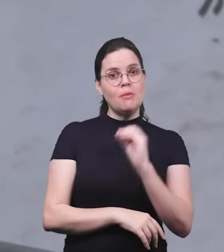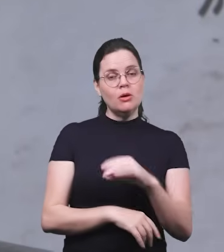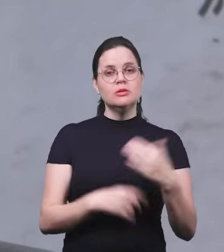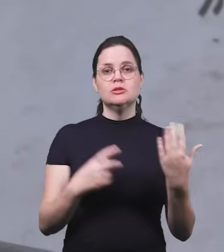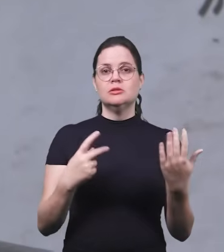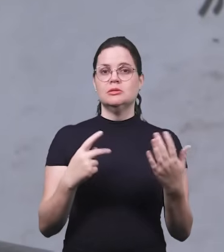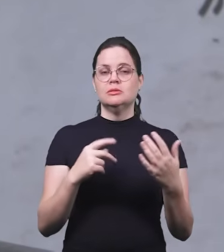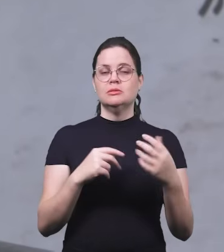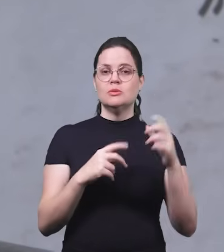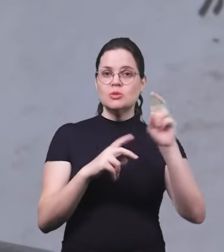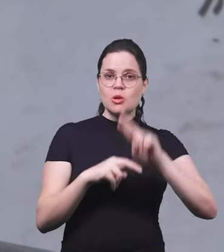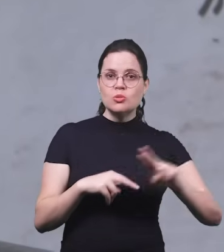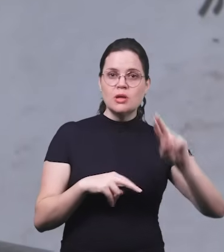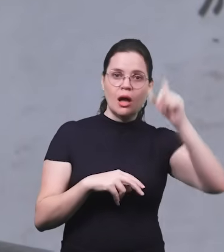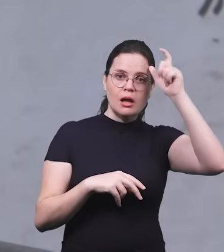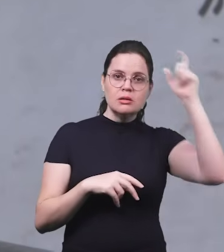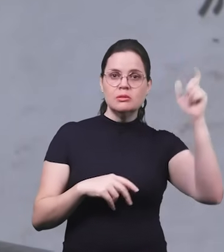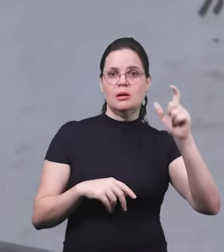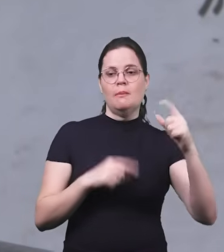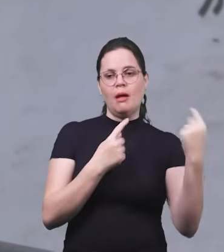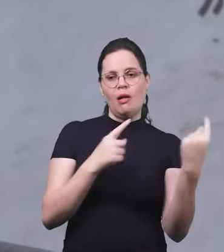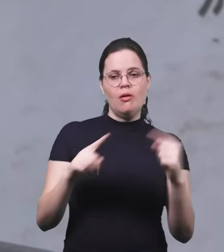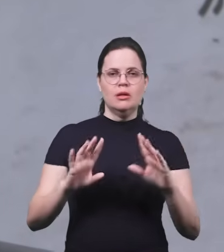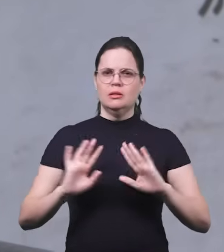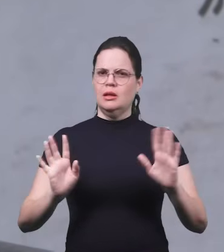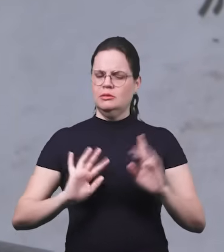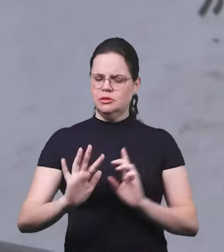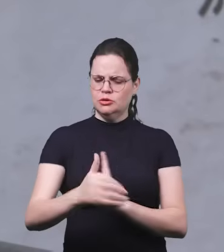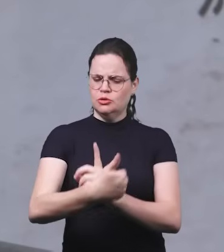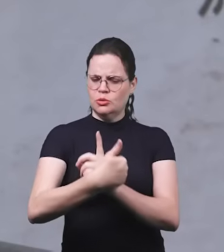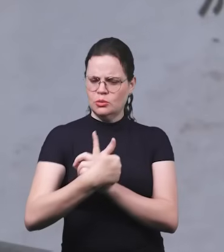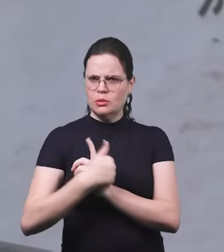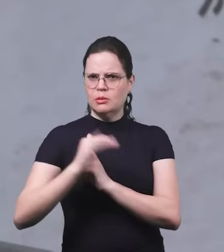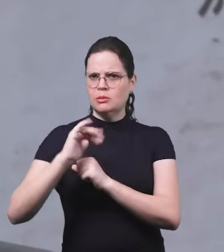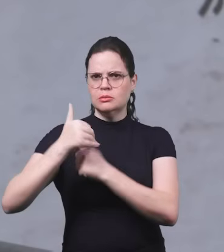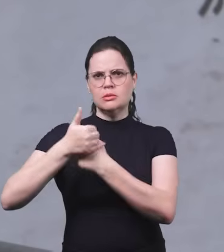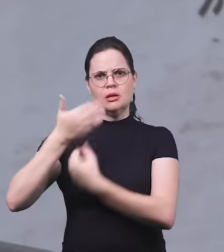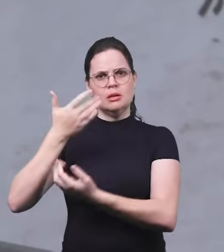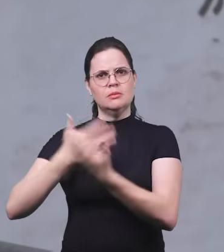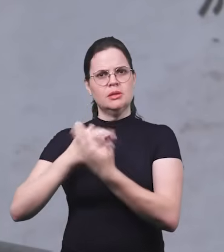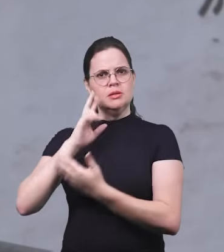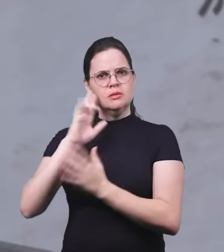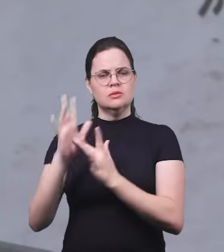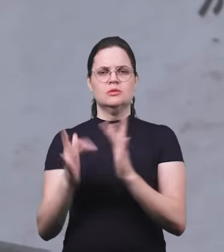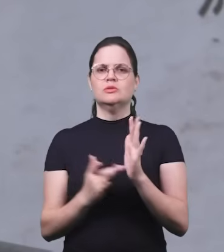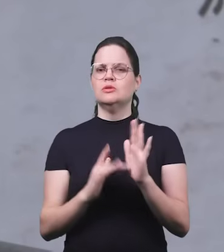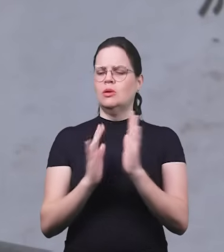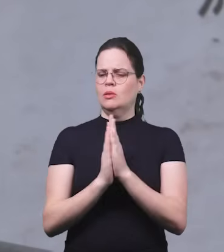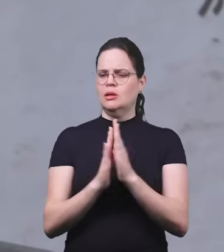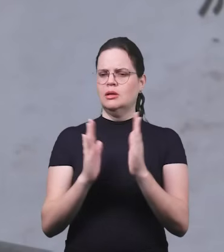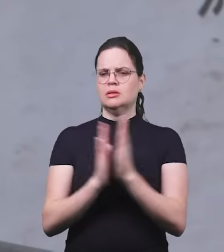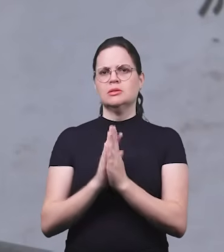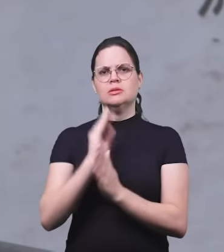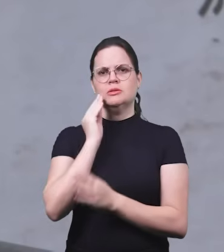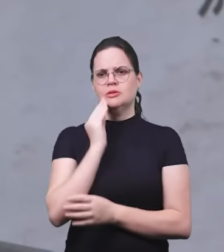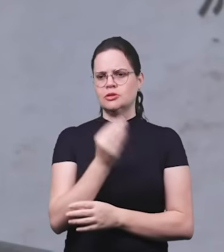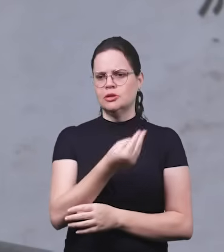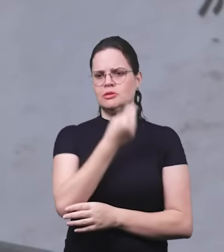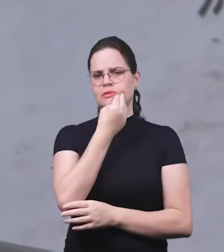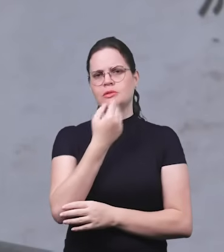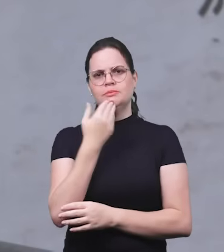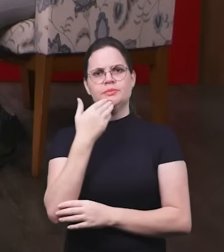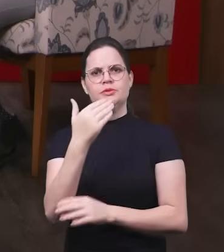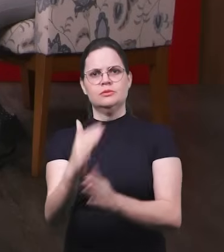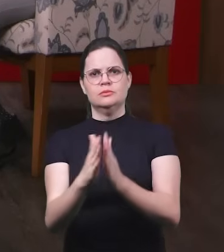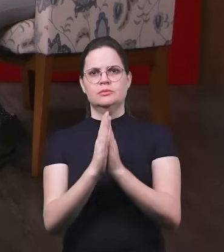vamos esconder eles na presença do Senhor, em oração, em súplica, em jejuns.